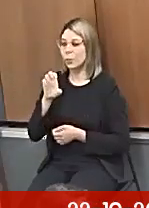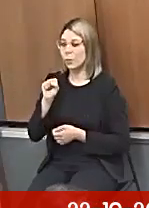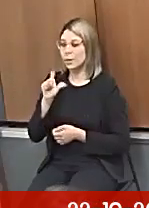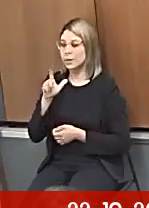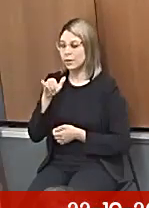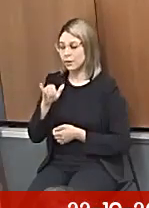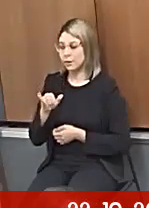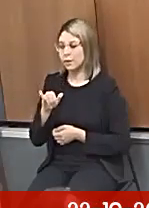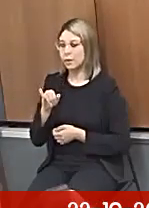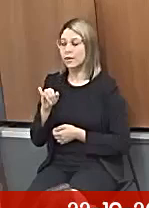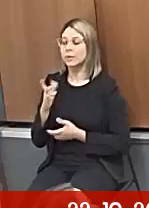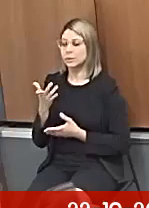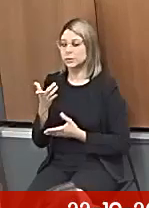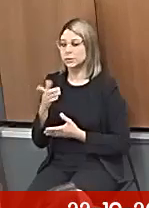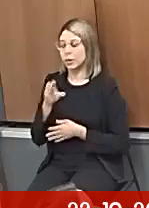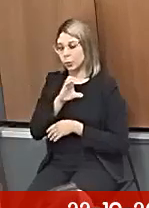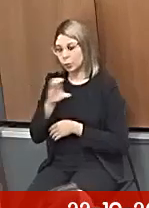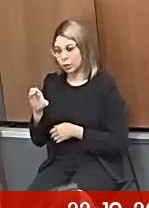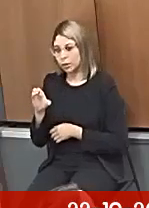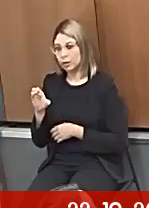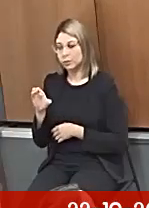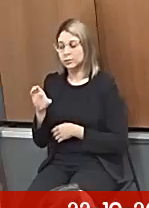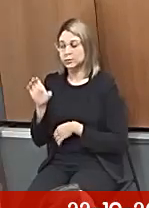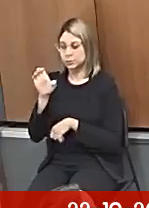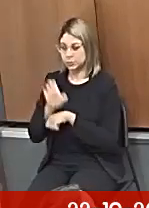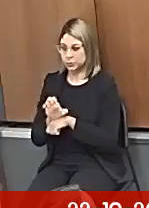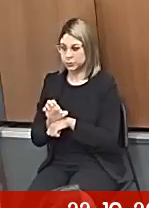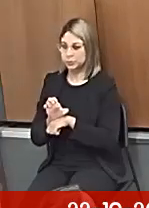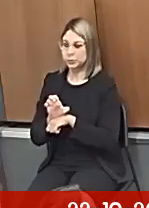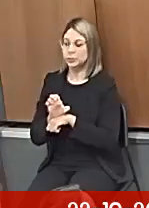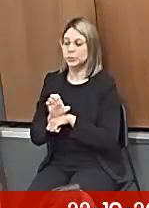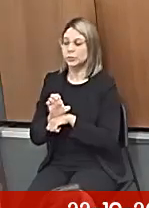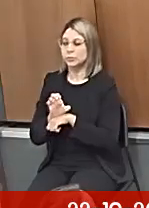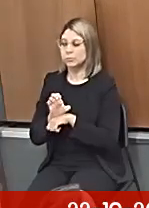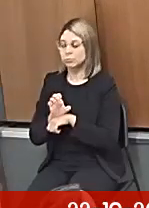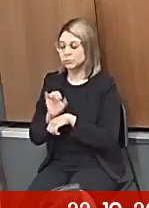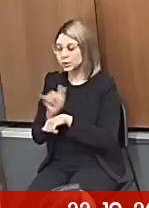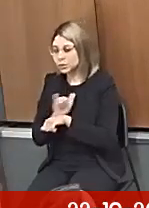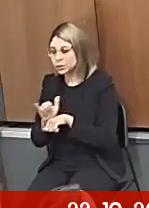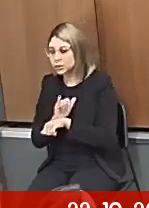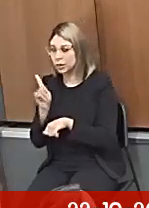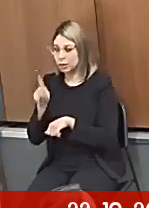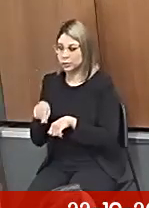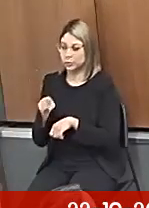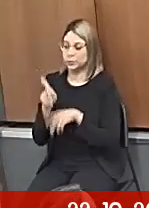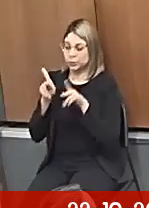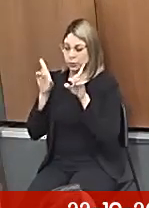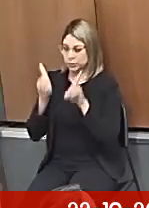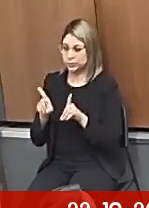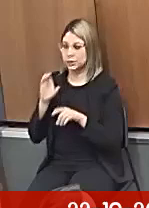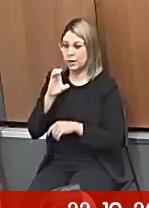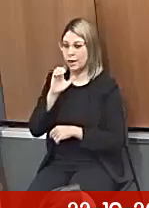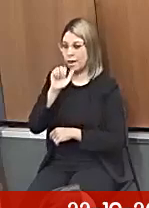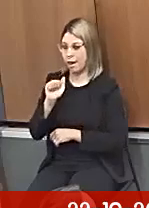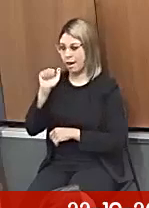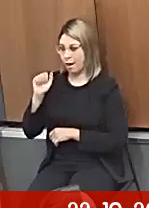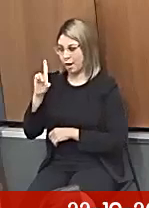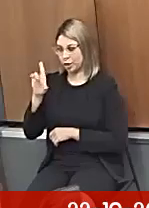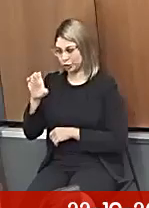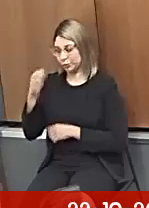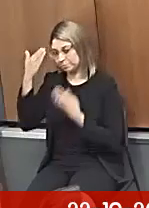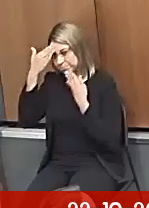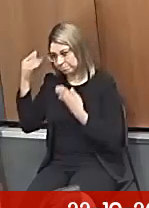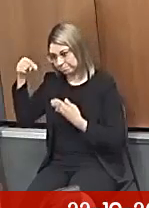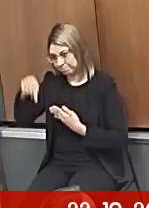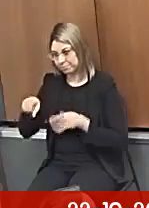Barbosa Severino, que é o coordenador estadual de articulação e atenção à pessoa com deficiência, o CAAD. Muito obrigado pela presença. E